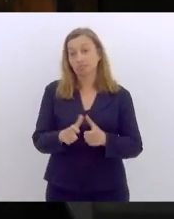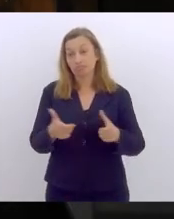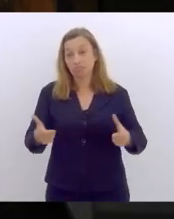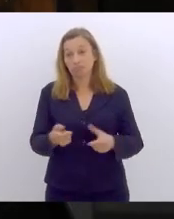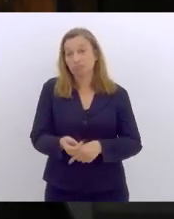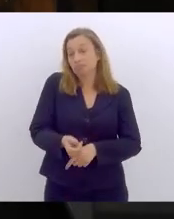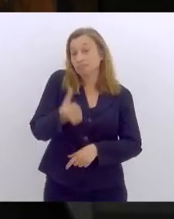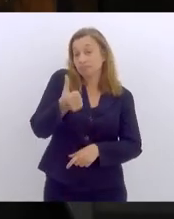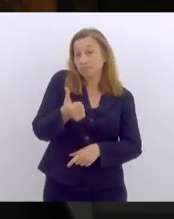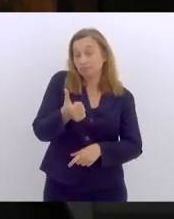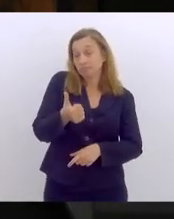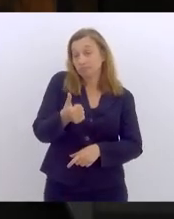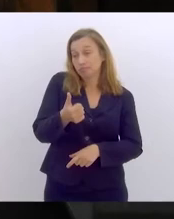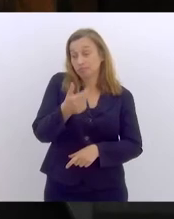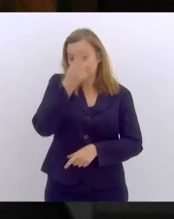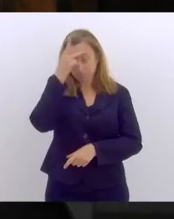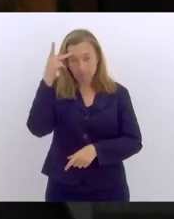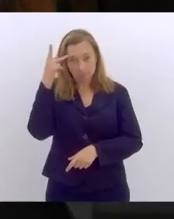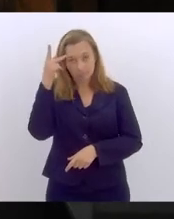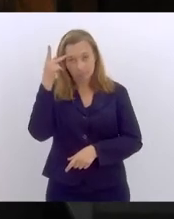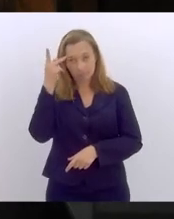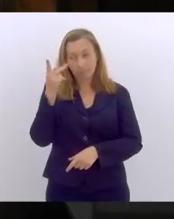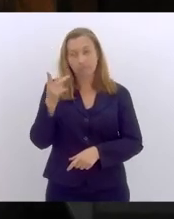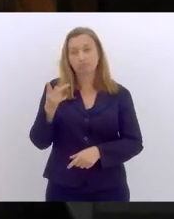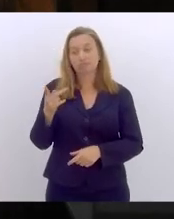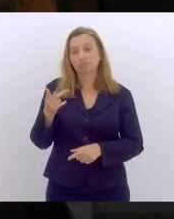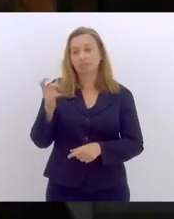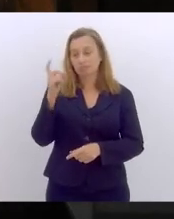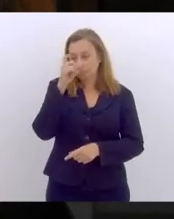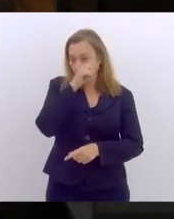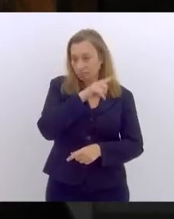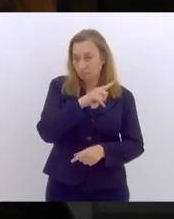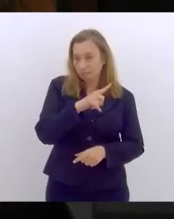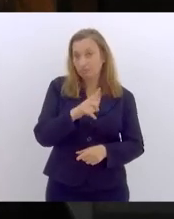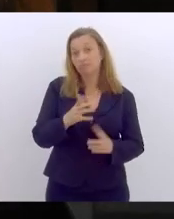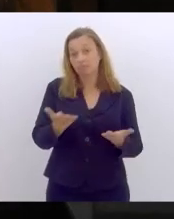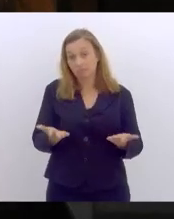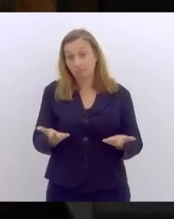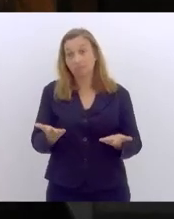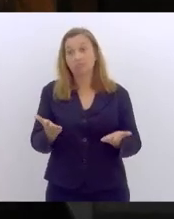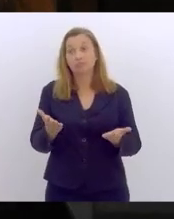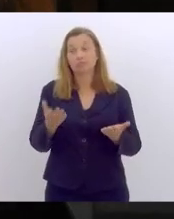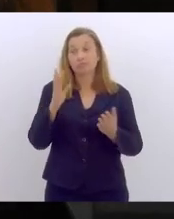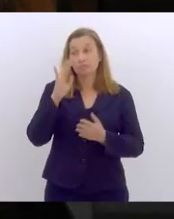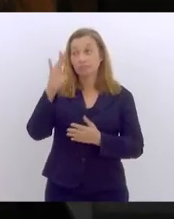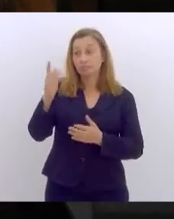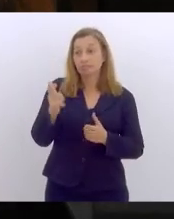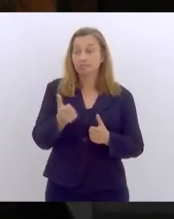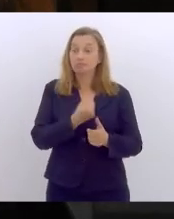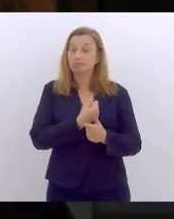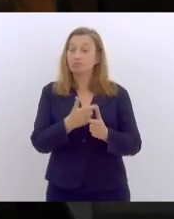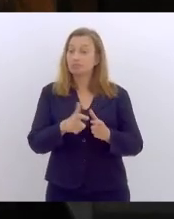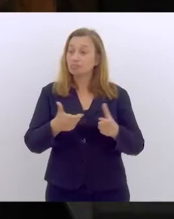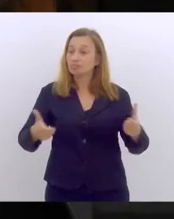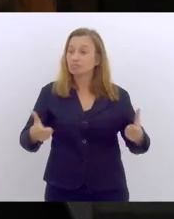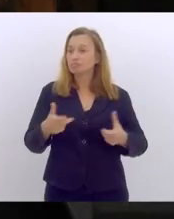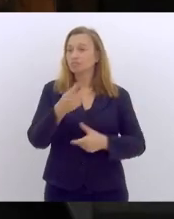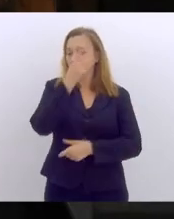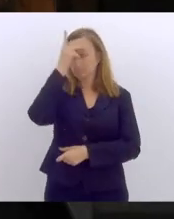poucos candidatos, essa chance também já é concreta, que fará escolher